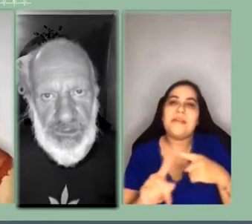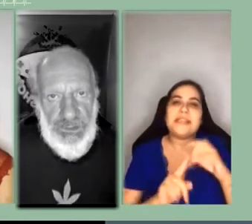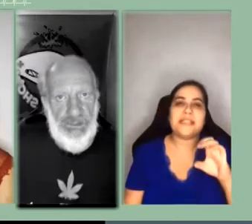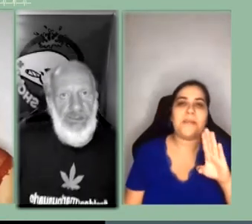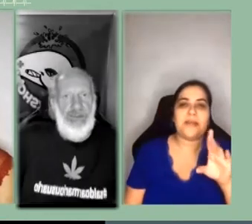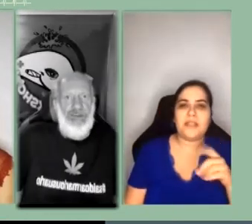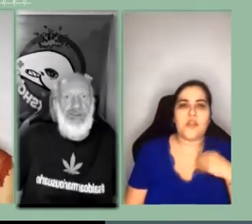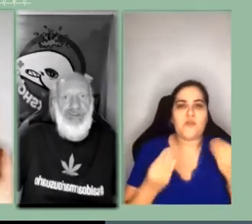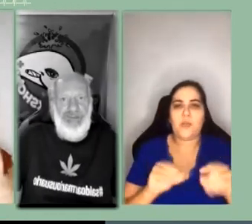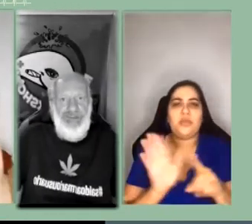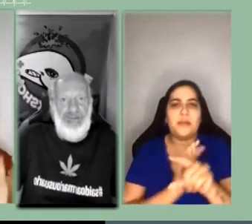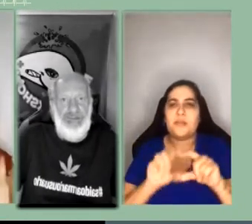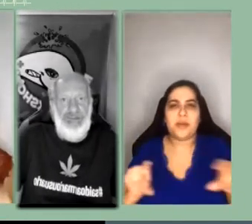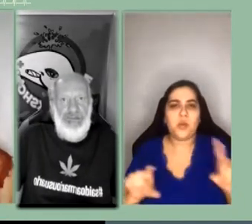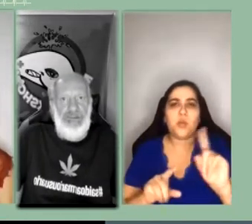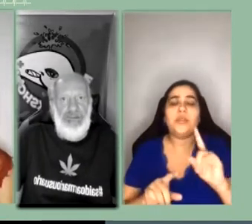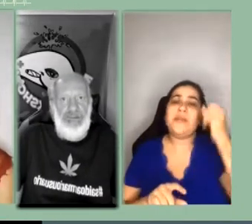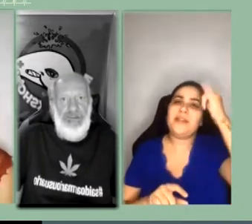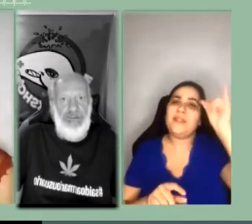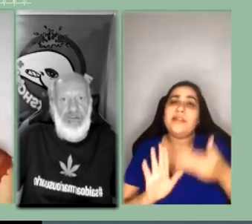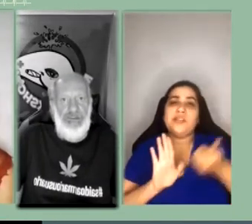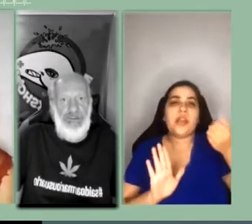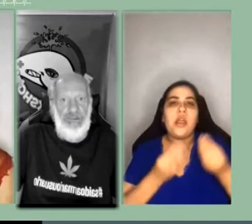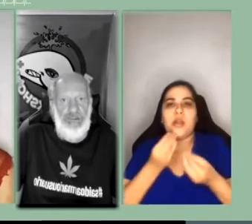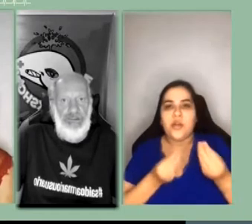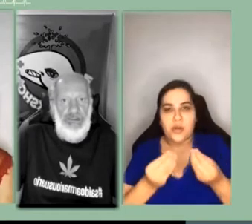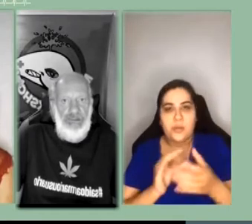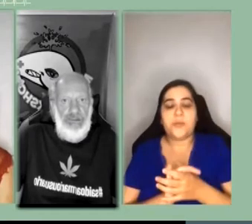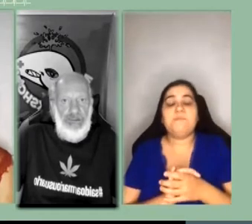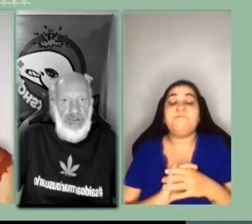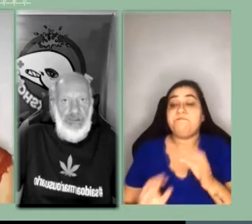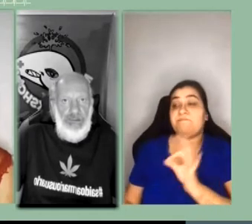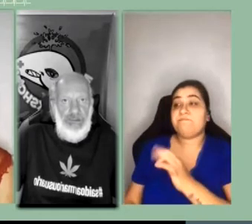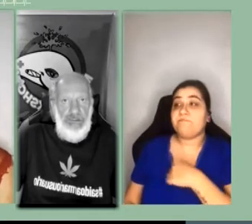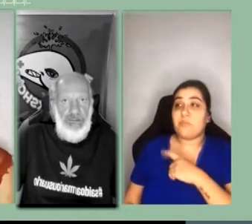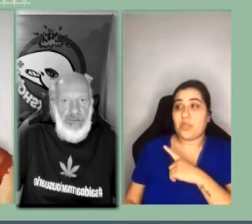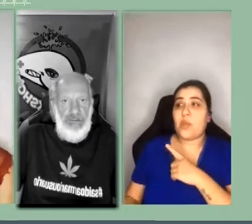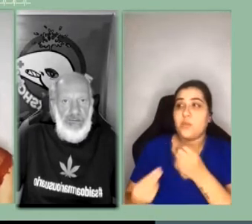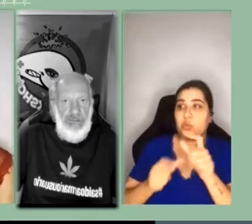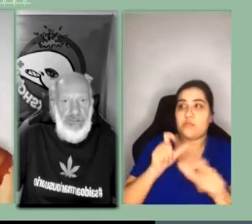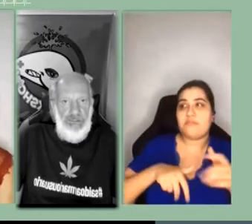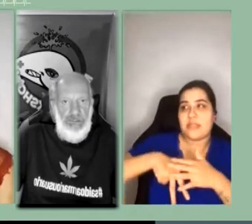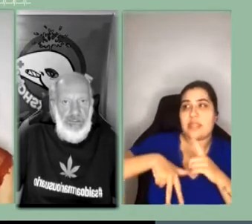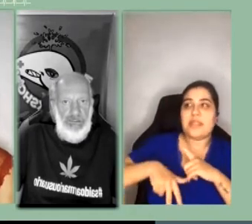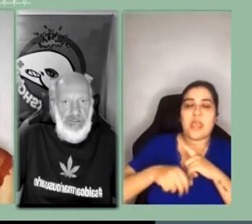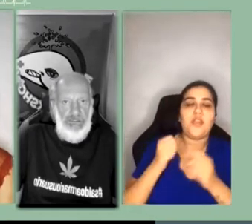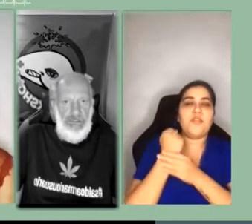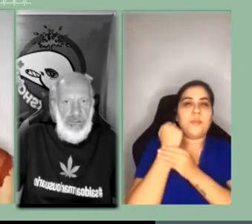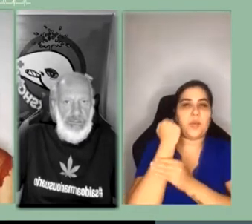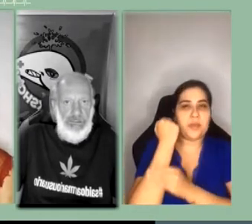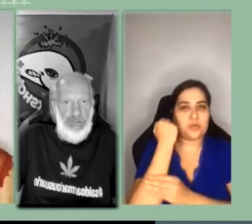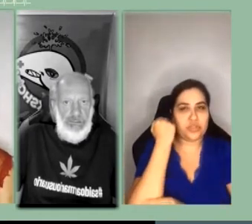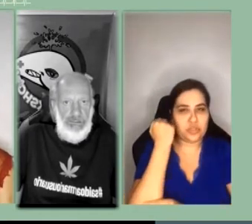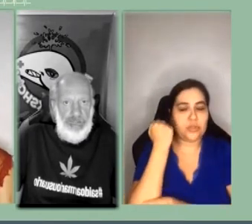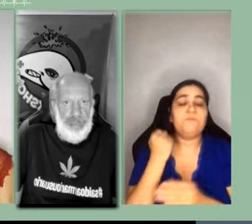tirar. Mas ele tá aqui. Eu tenho pacientes muitos pacientes com fibromialgia, né? Então, assim,